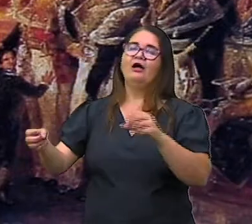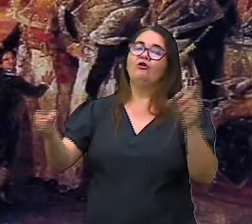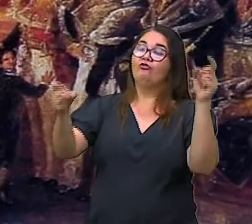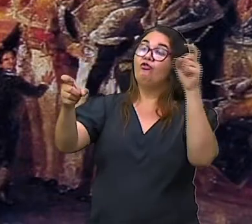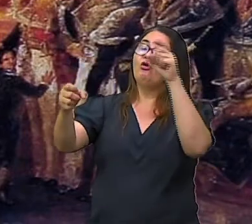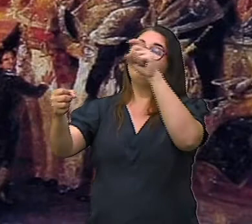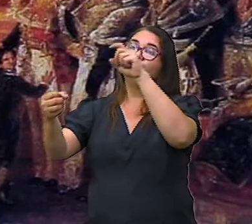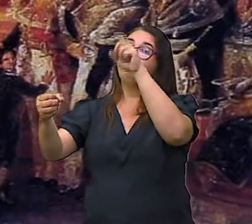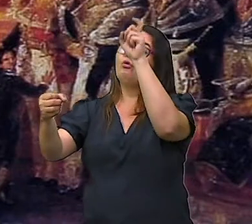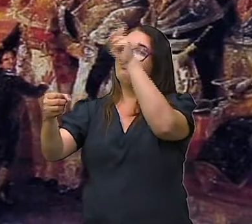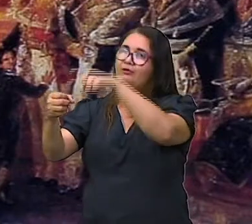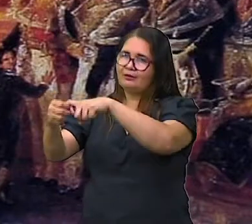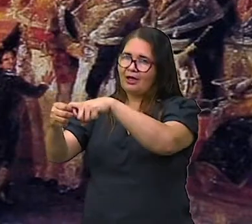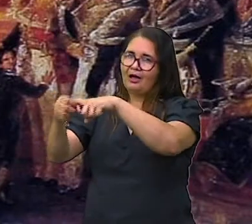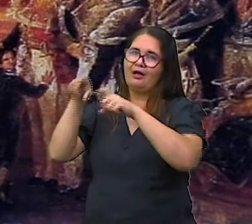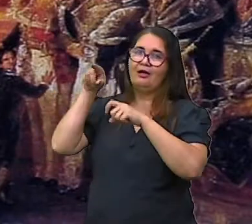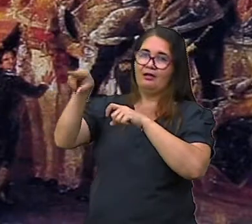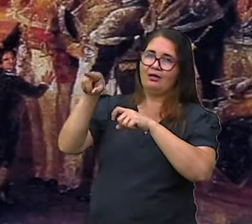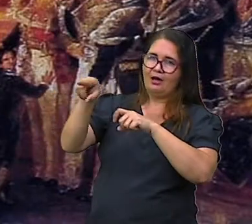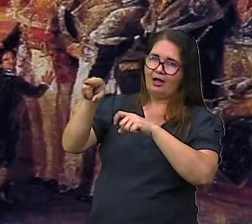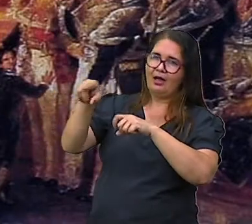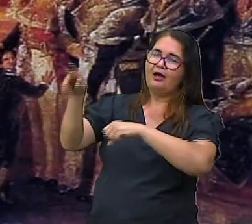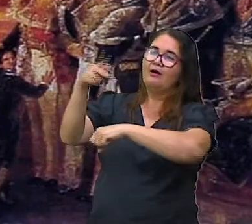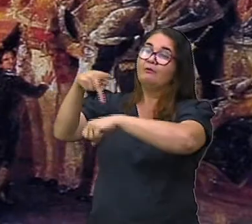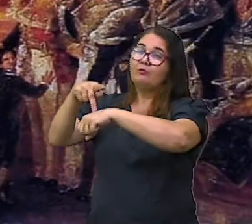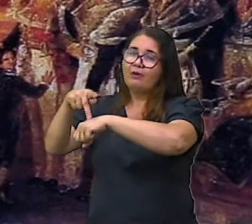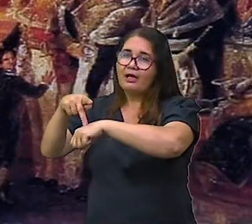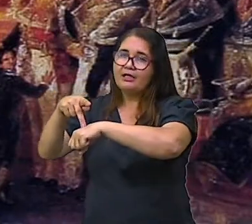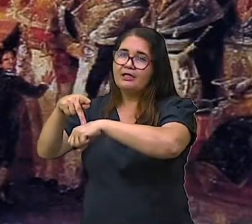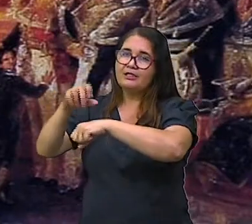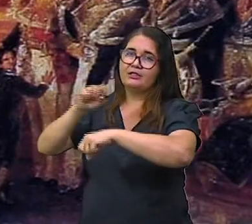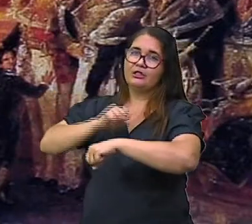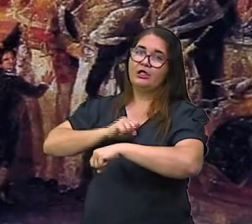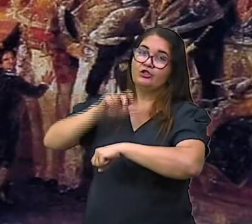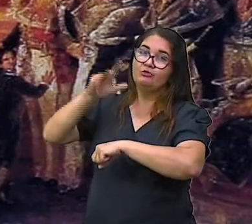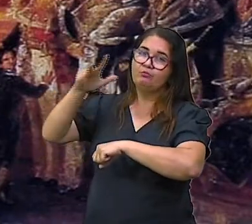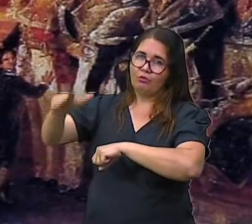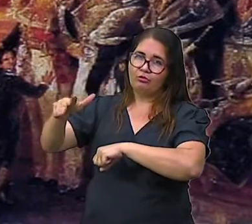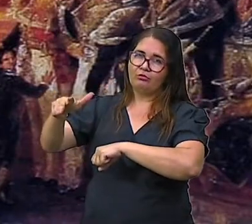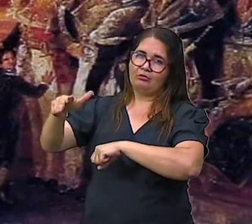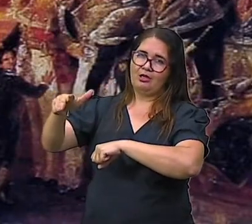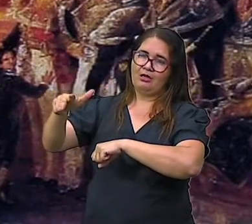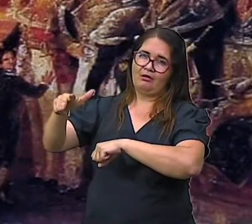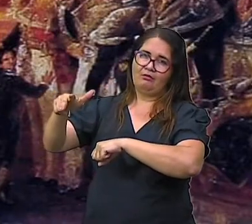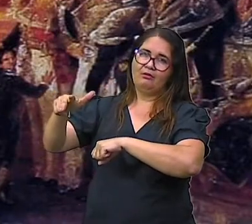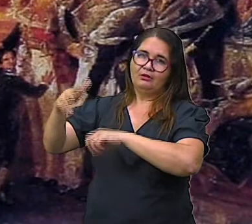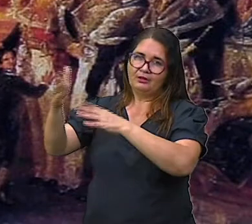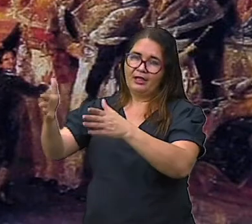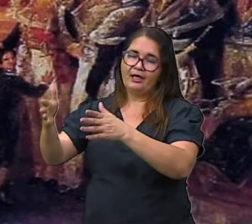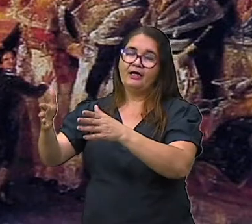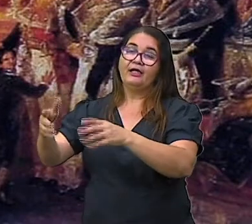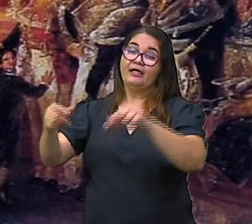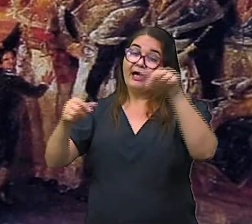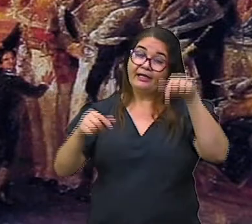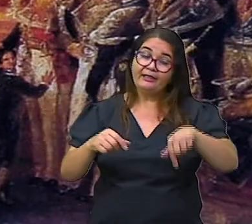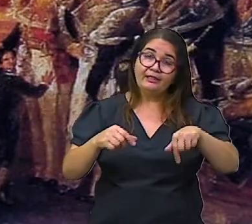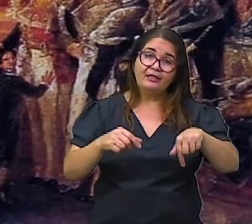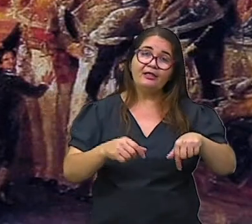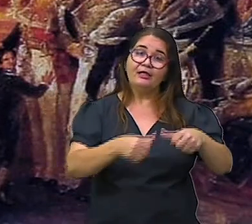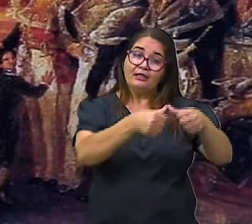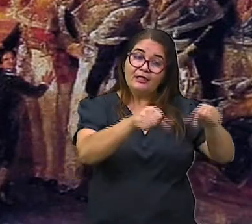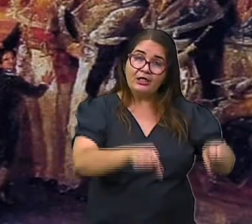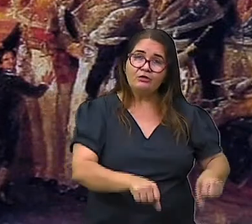Glória. Então, teve uma guerra lá e ele consegue vencer a guerra e restaurar o trono para a filha